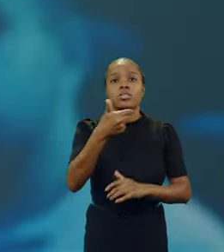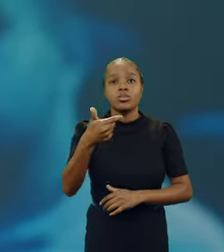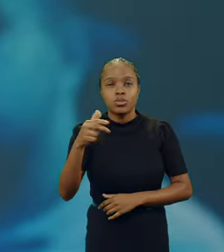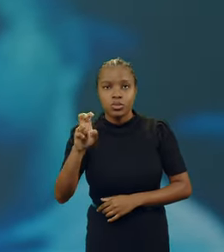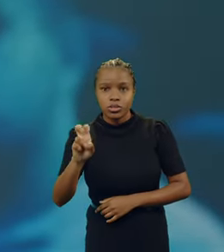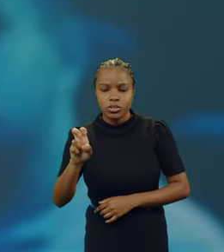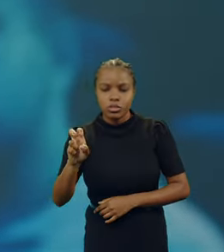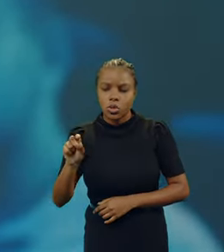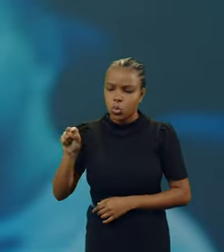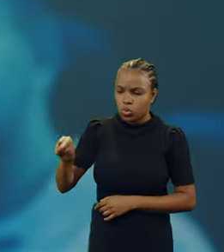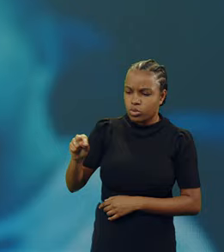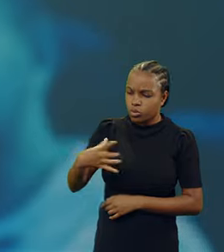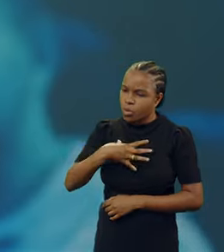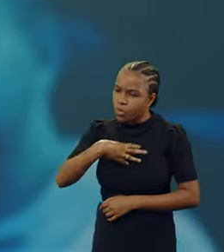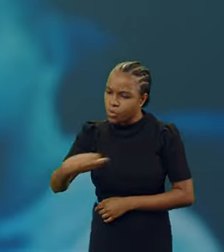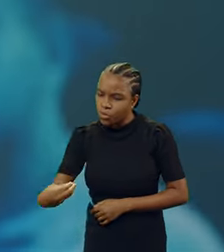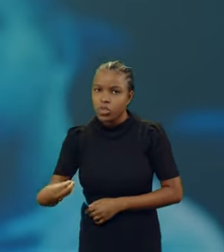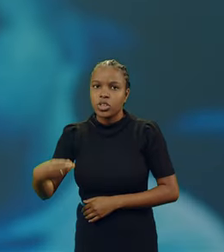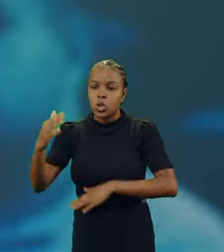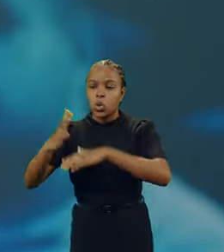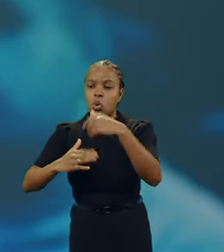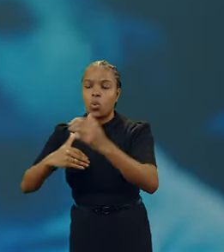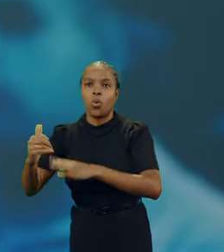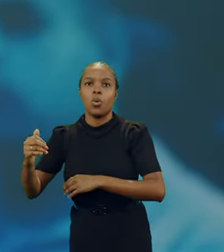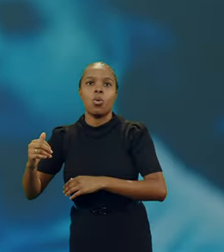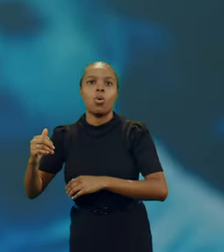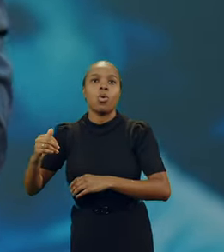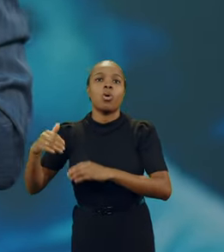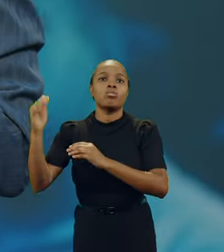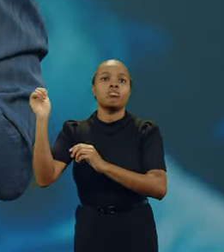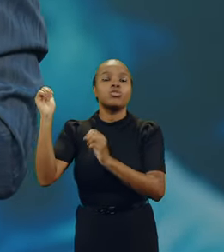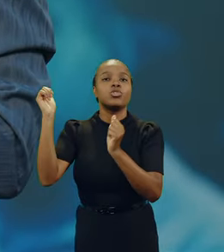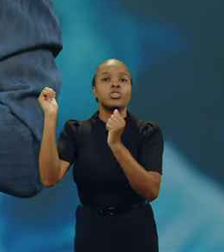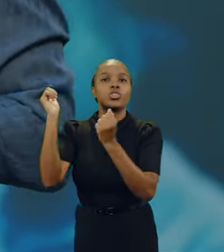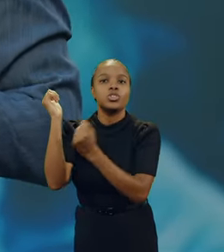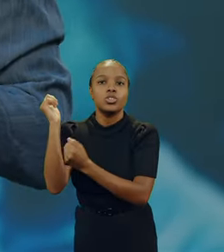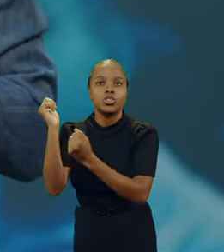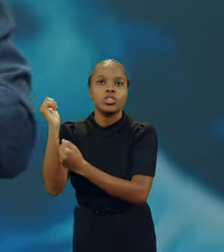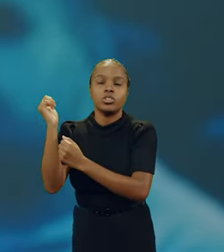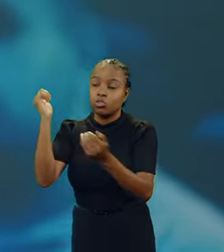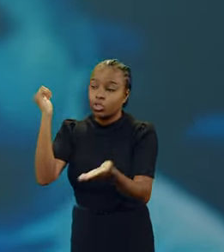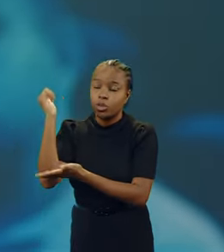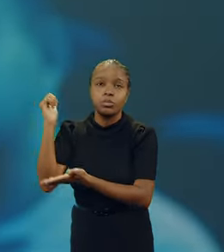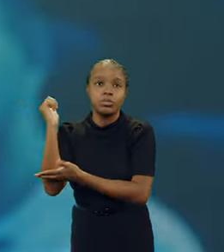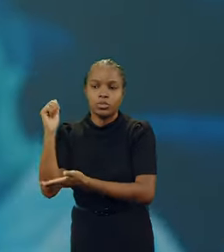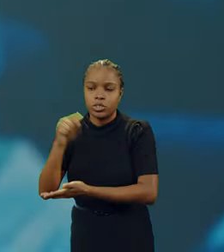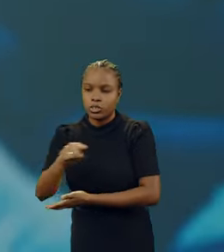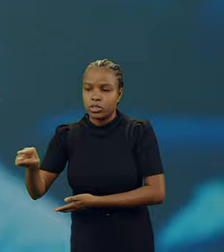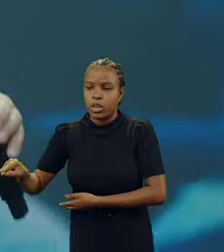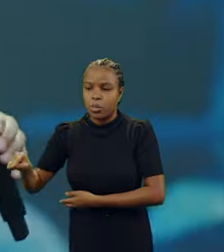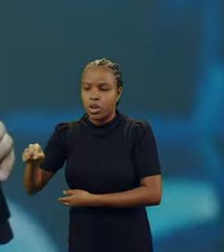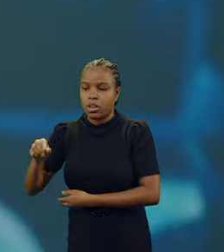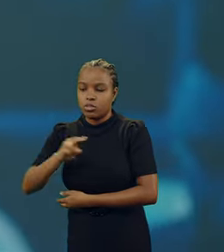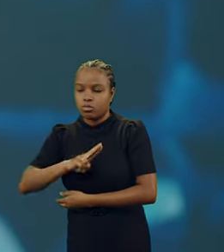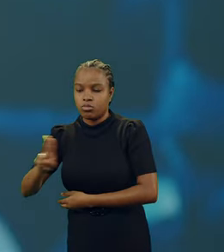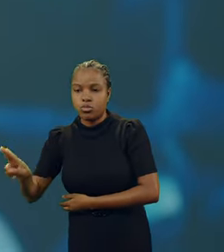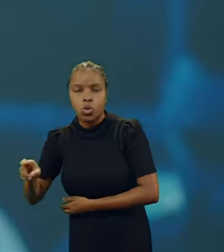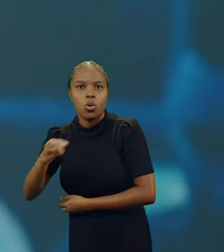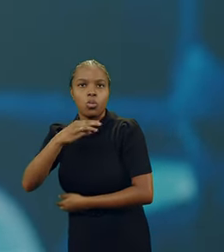do carpinteiro? Sua mãe é Maria, seus irmãos são Tiago, José, Simão e